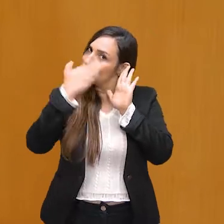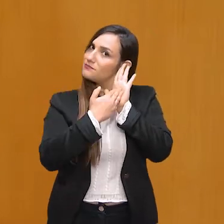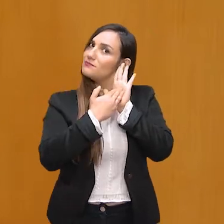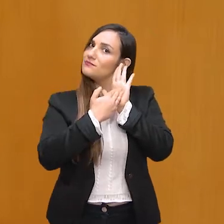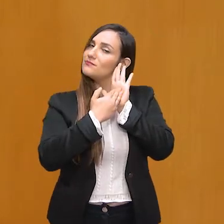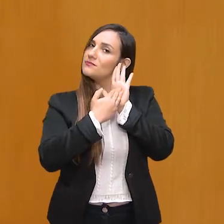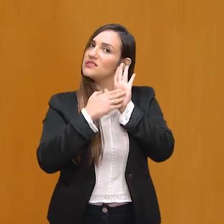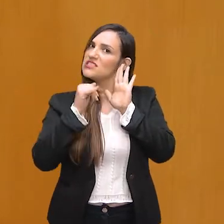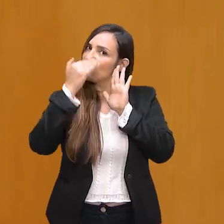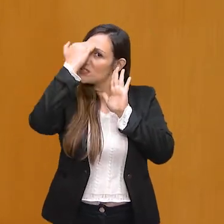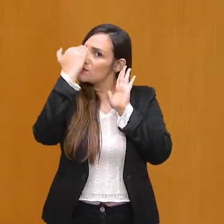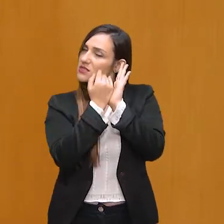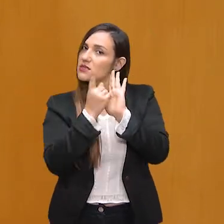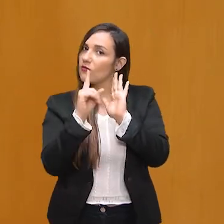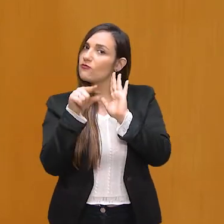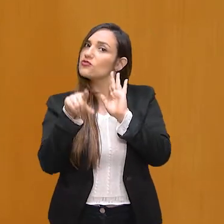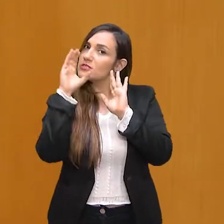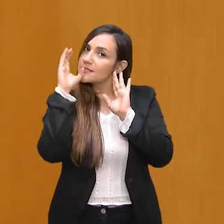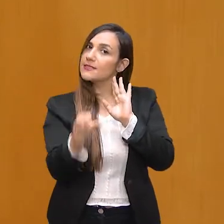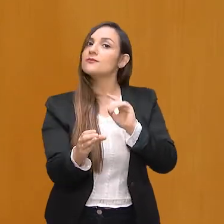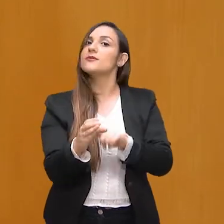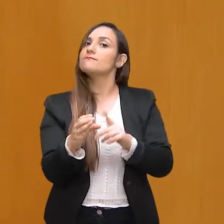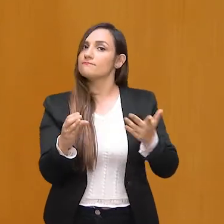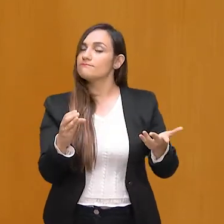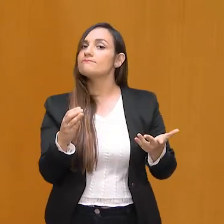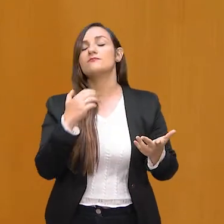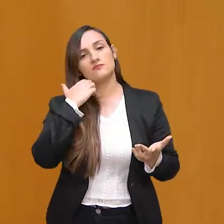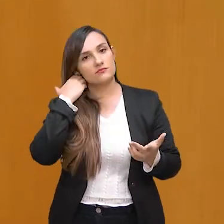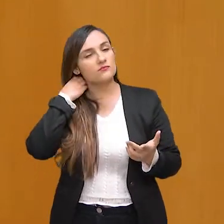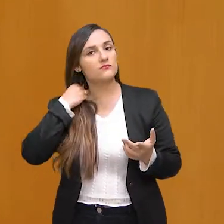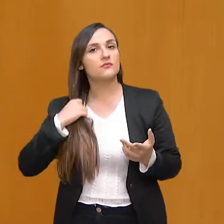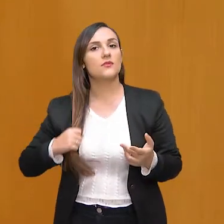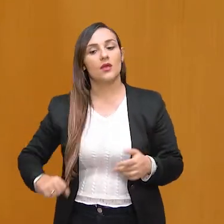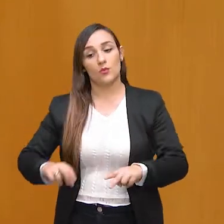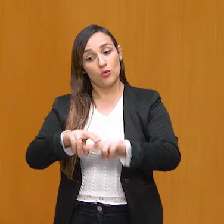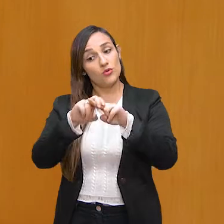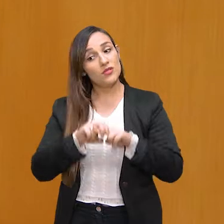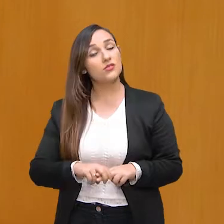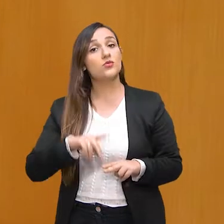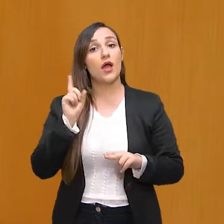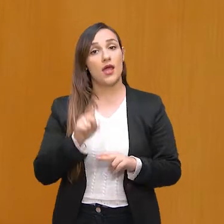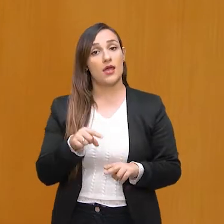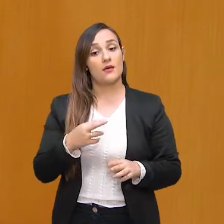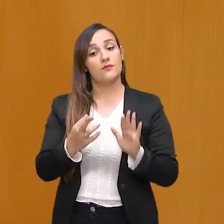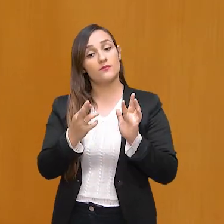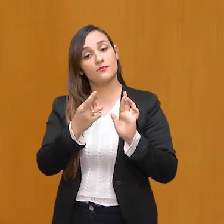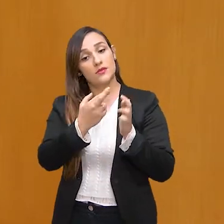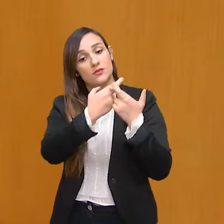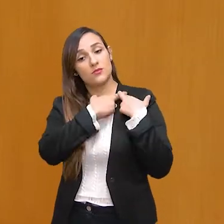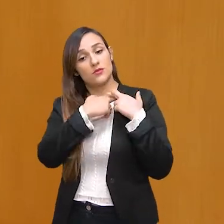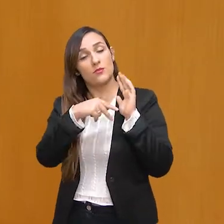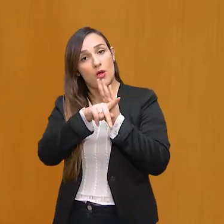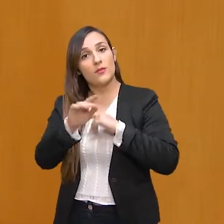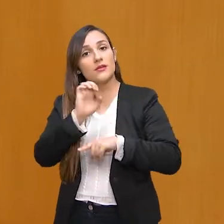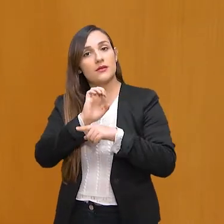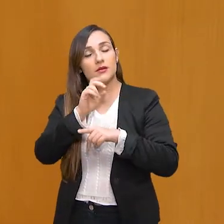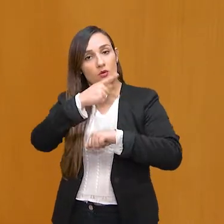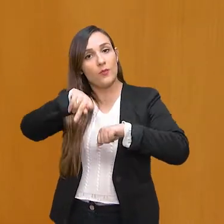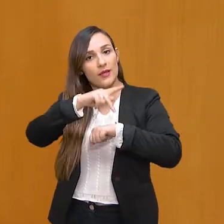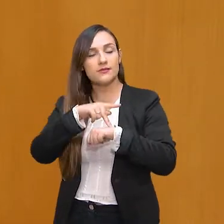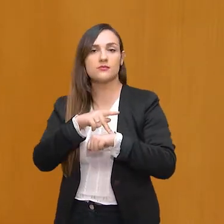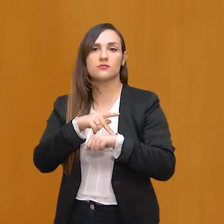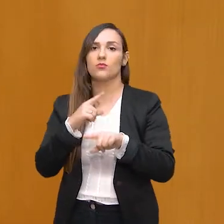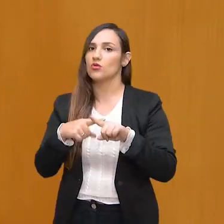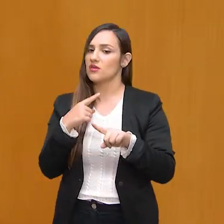da lei, então você está cometendo um crime e aí E essa é a contrapartida que é. Então, se o Estado não te permite que